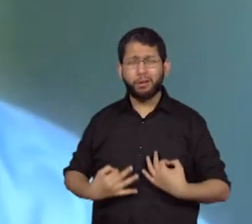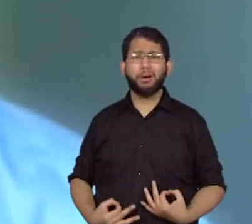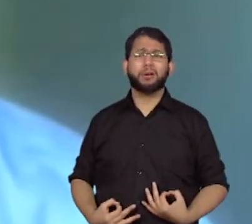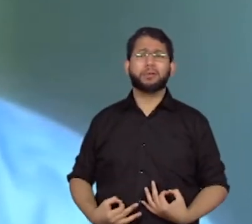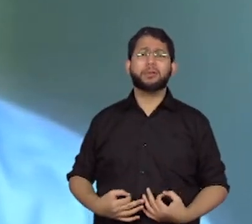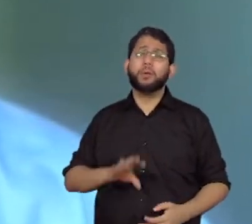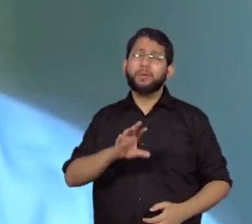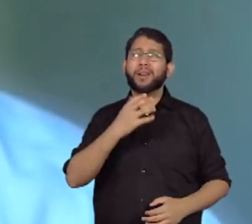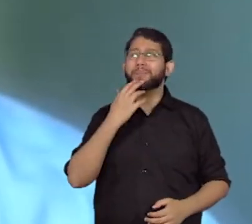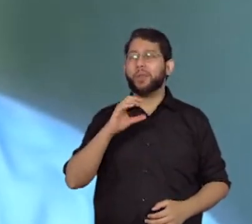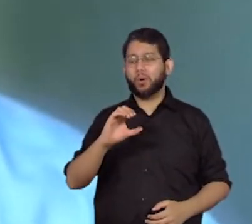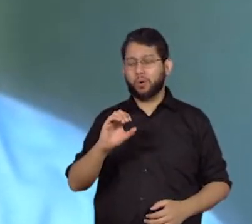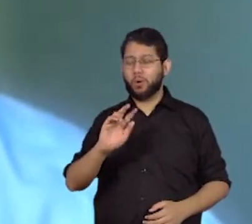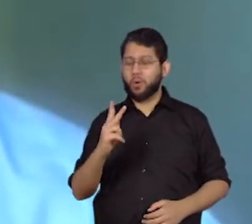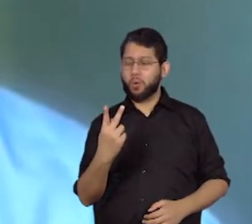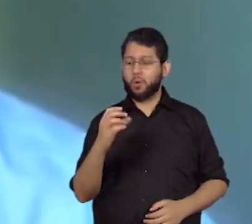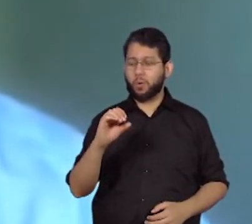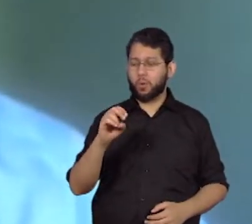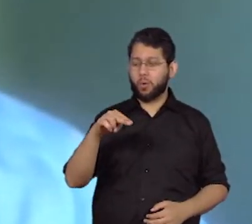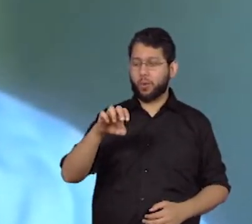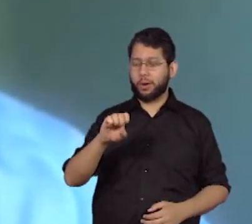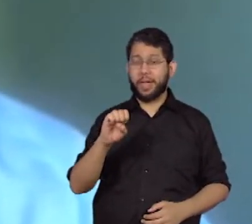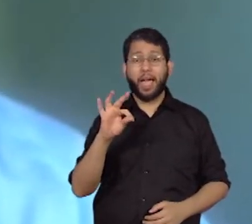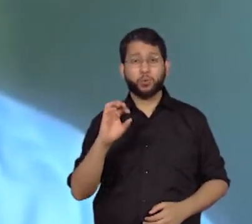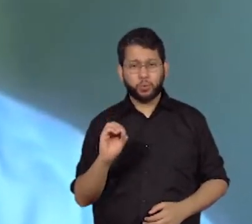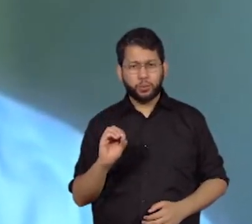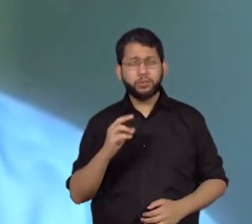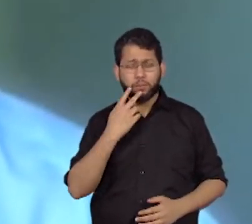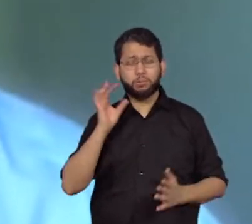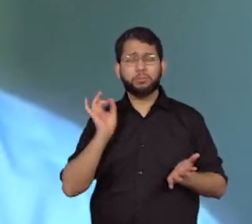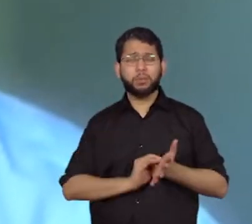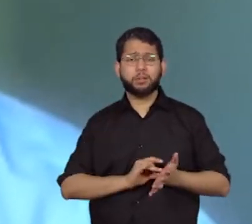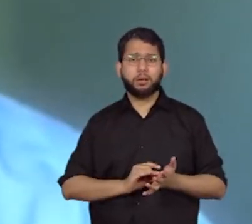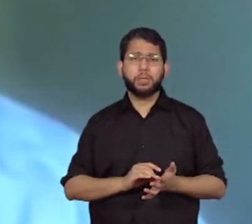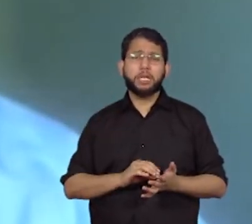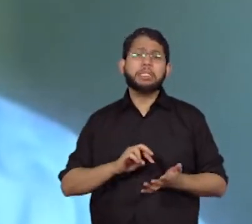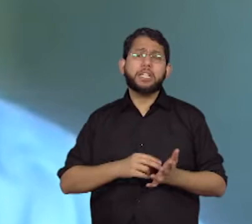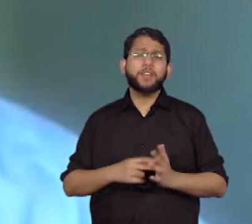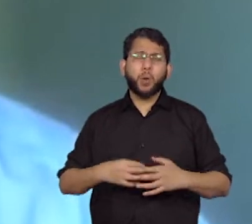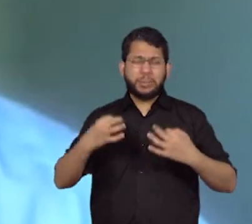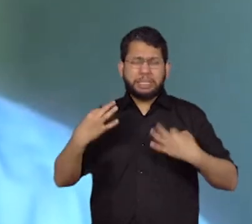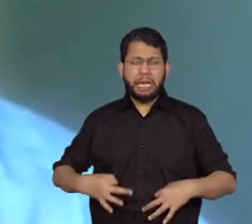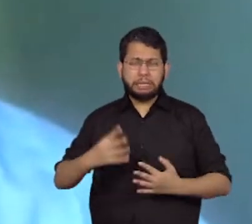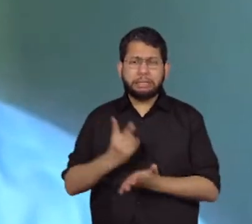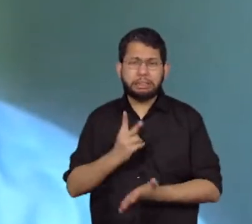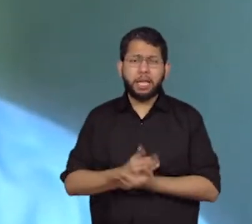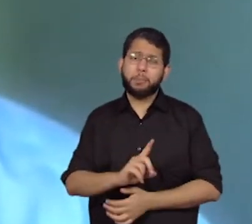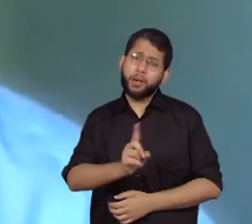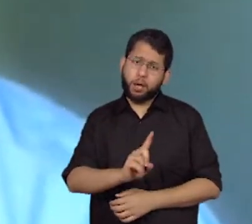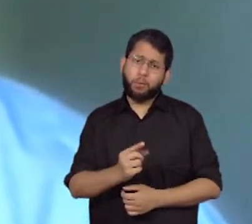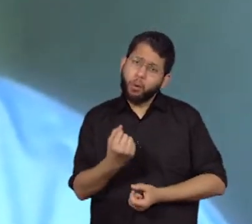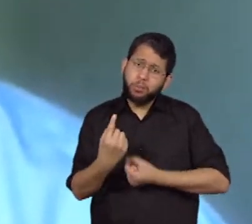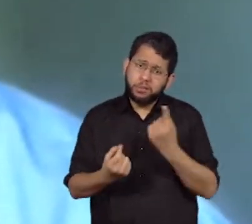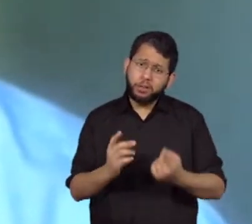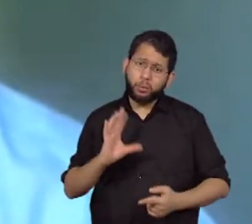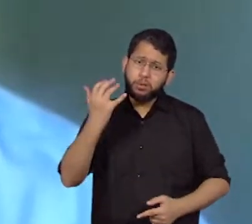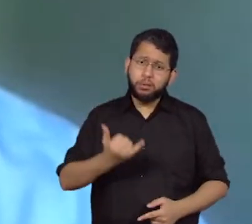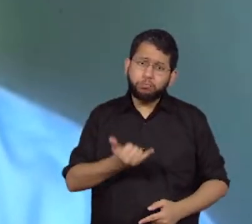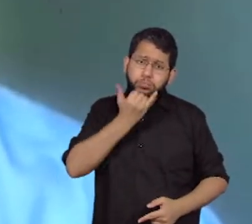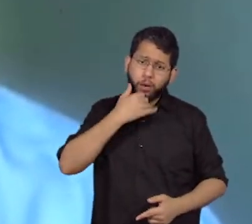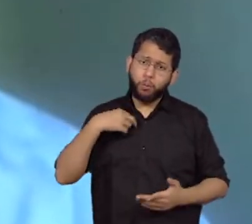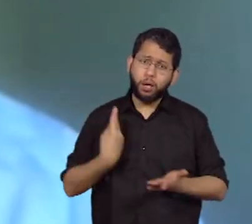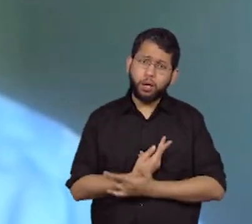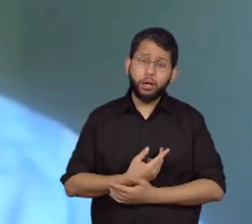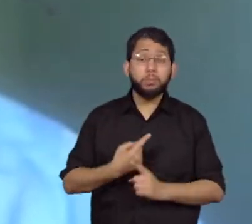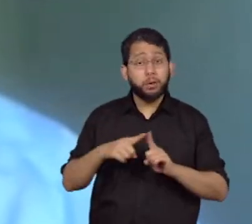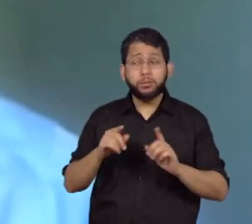E honesto não é estar certo, tá? Eu errei várias vezes, mas eu nunca tive problema em admitir que eu errei e ser transparente